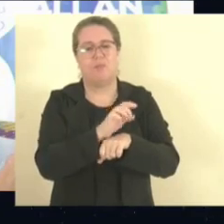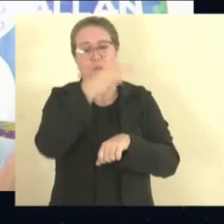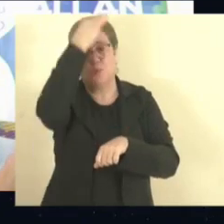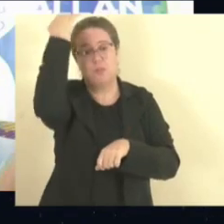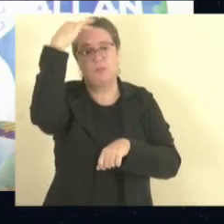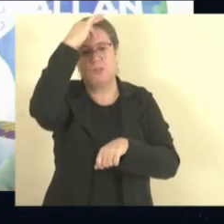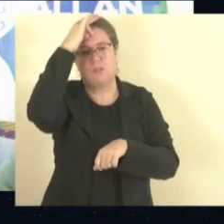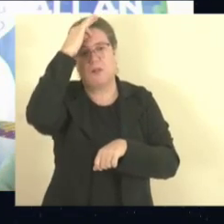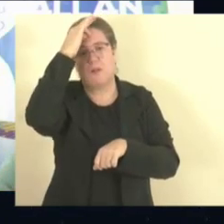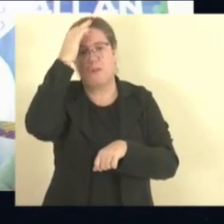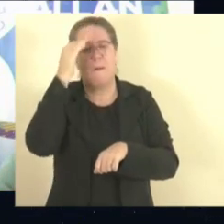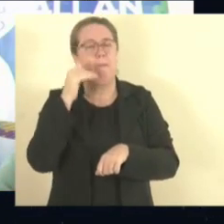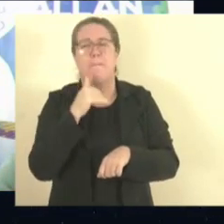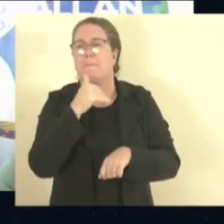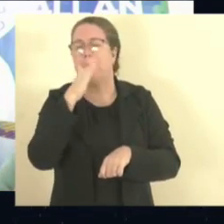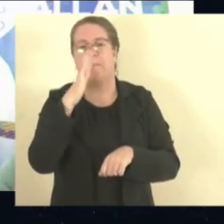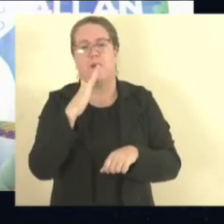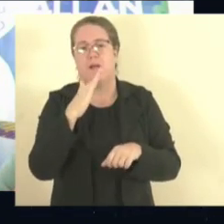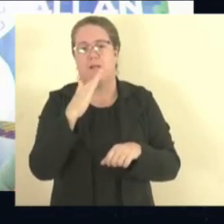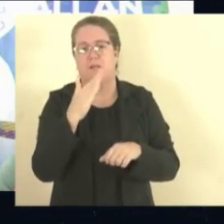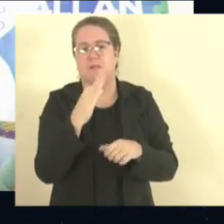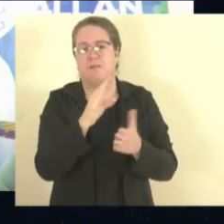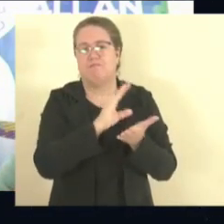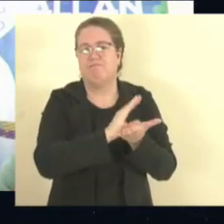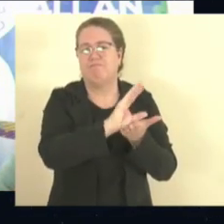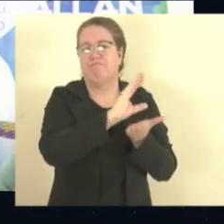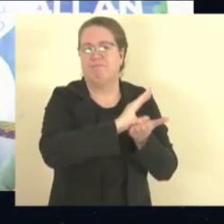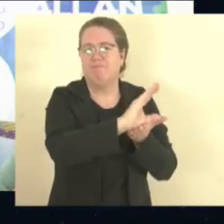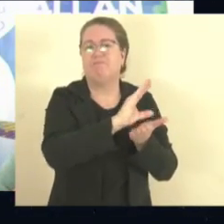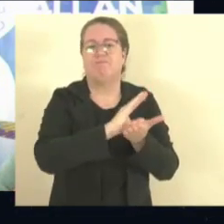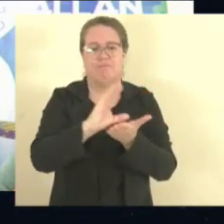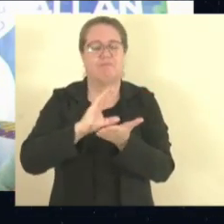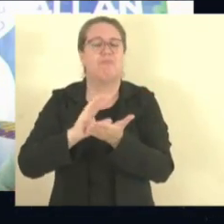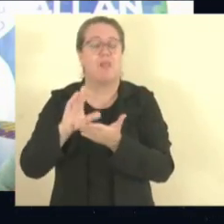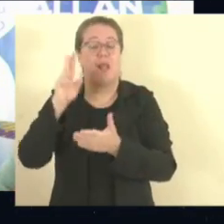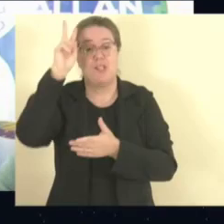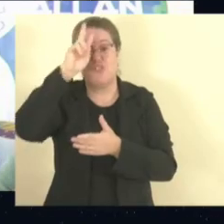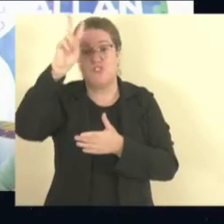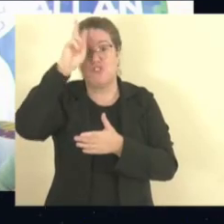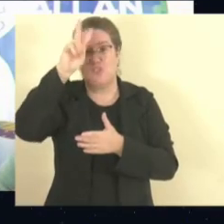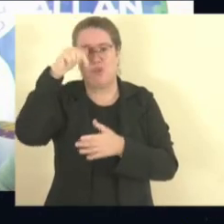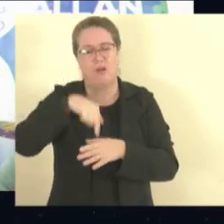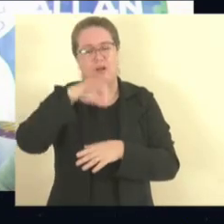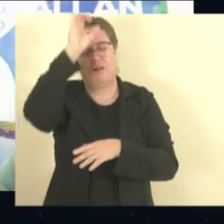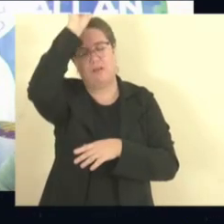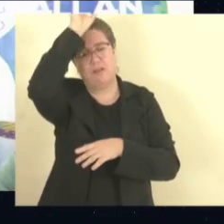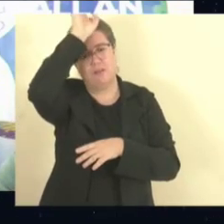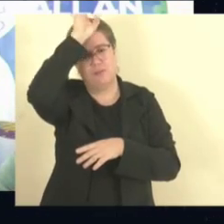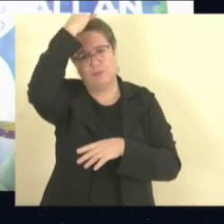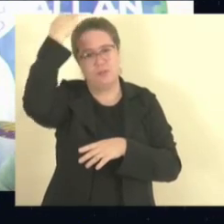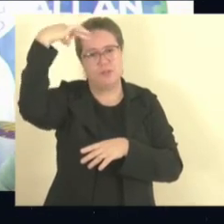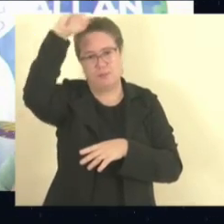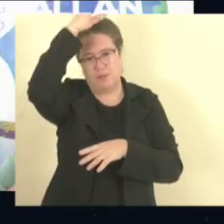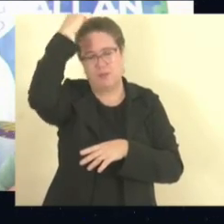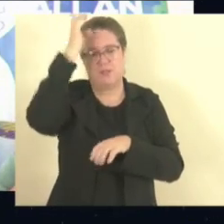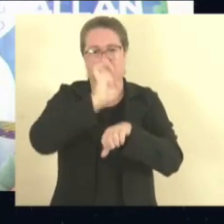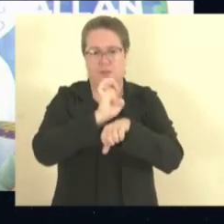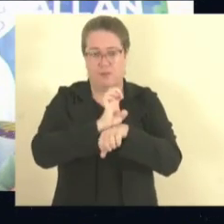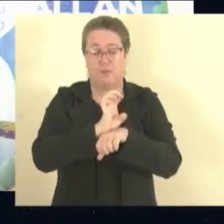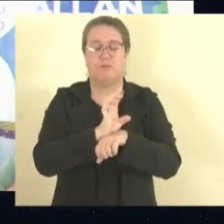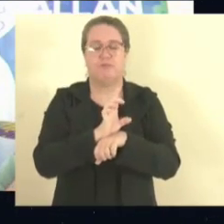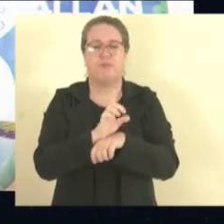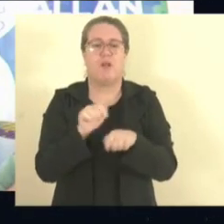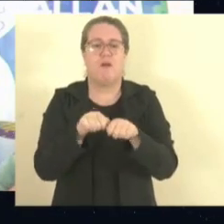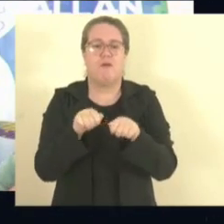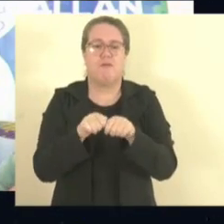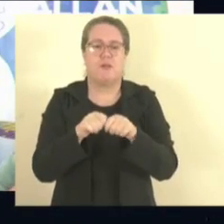investimentos da história desse Espírito Santo na área de infraestrutura, estradas em especial. Estamos fazendo uma